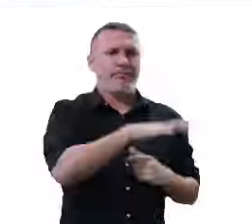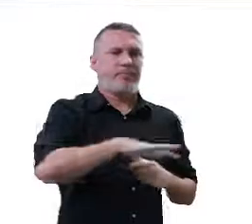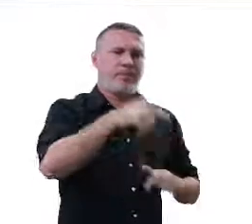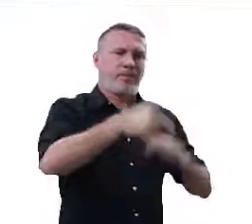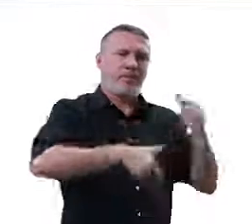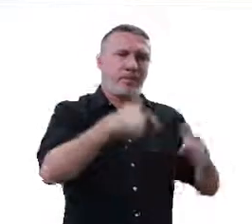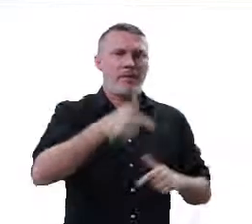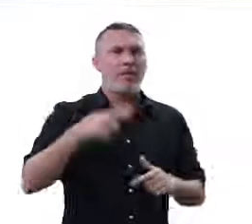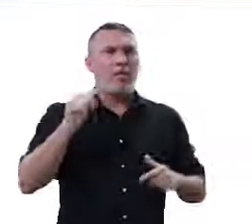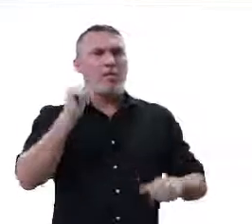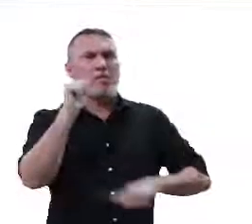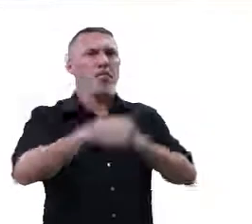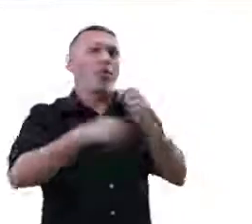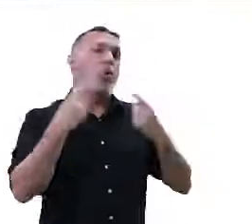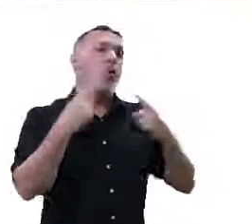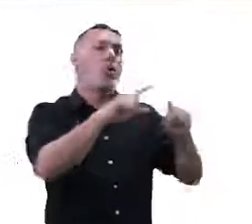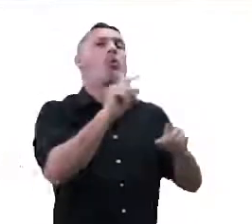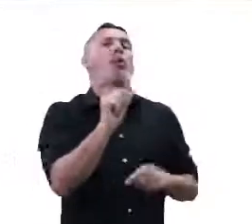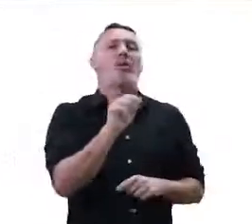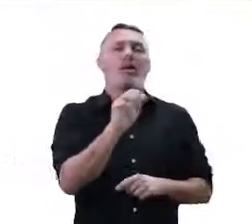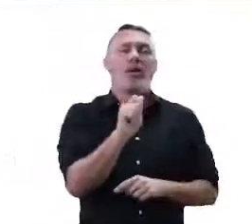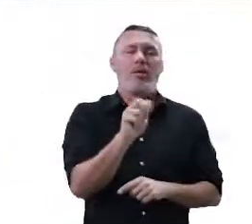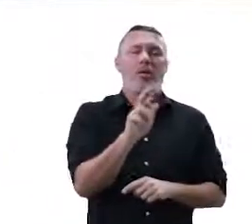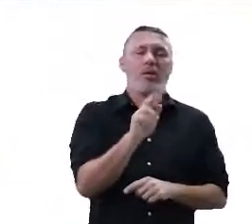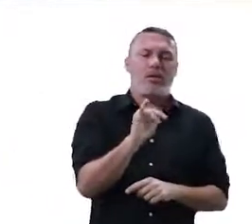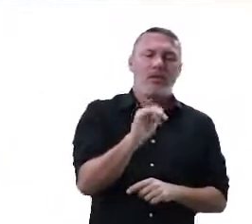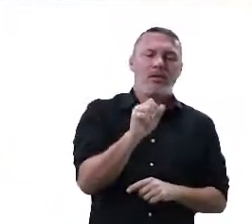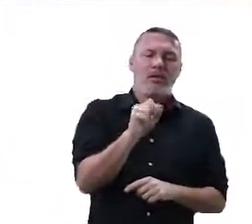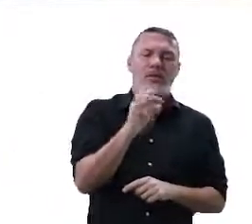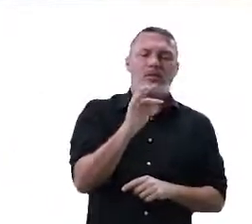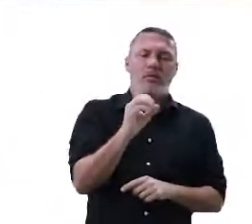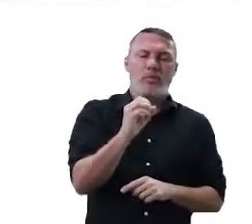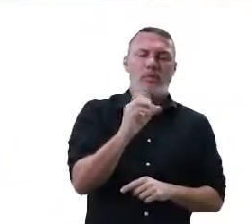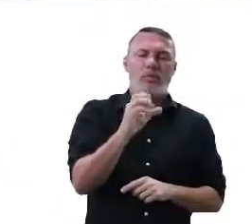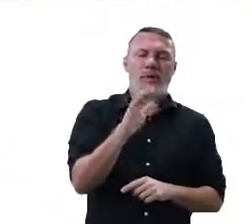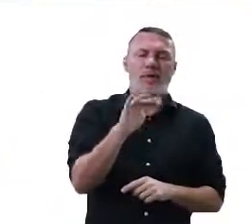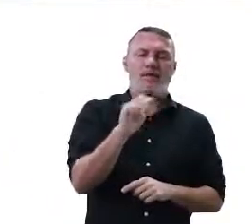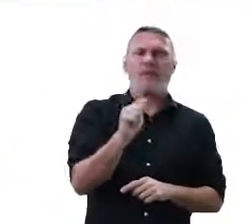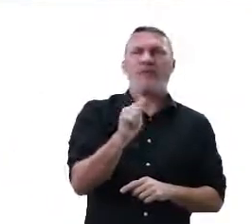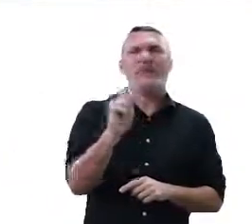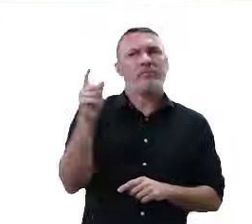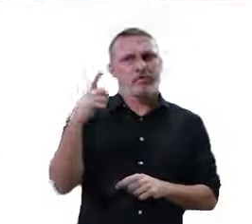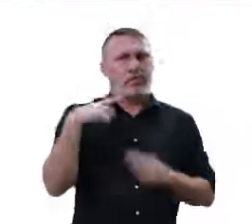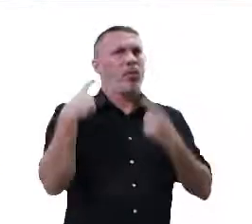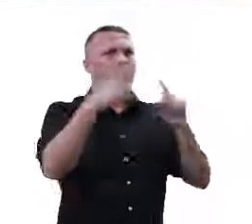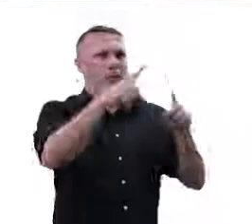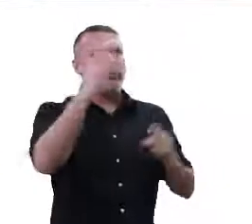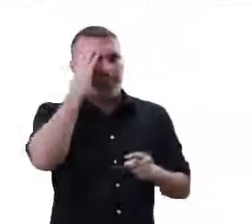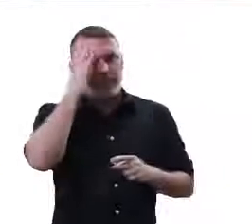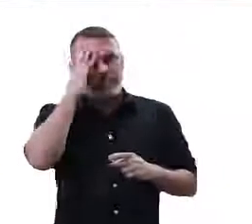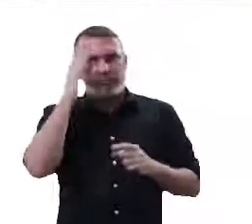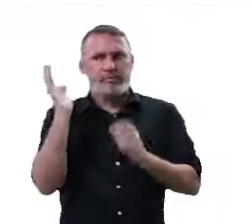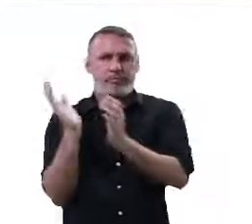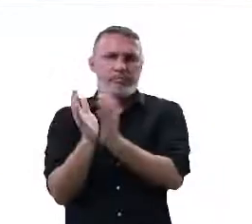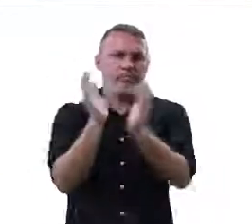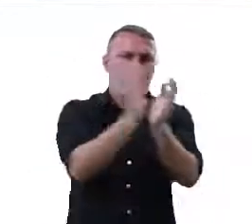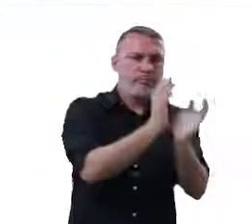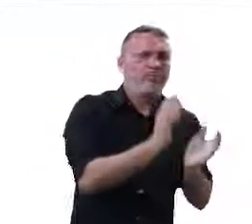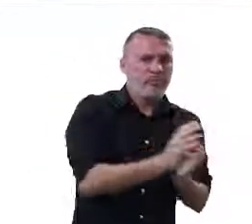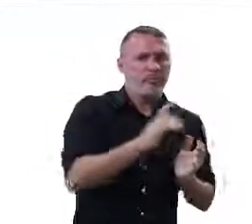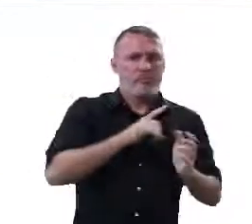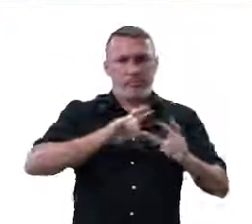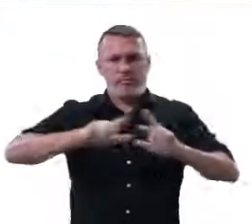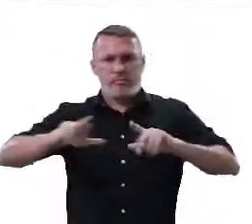uma revolução contra a aristocracia. Né? Tanto é que você tem a disseminação de valores democráticos. Tudo bem que não vai ter